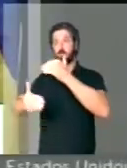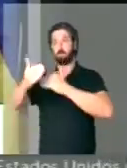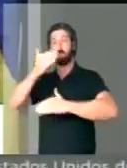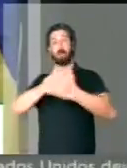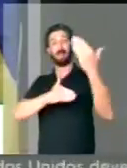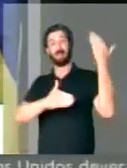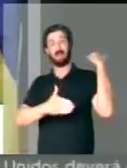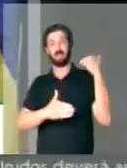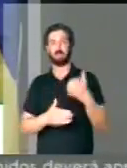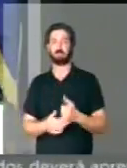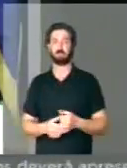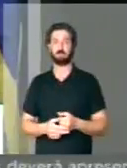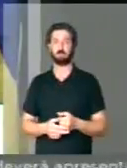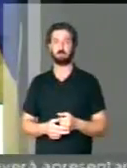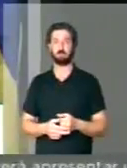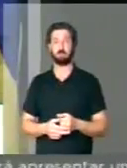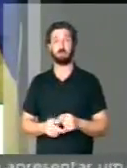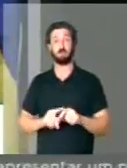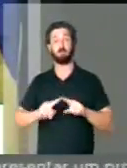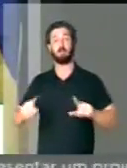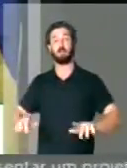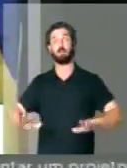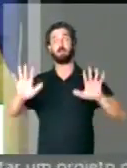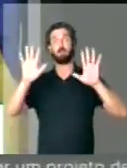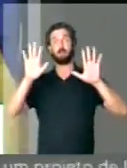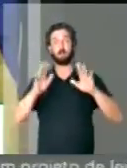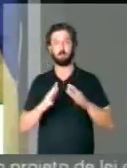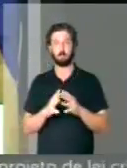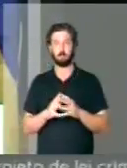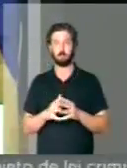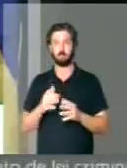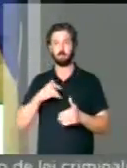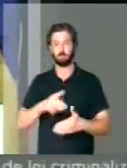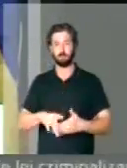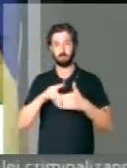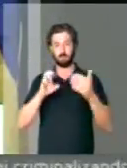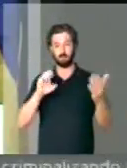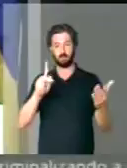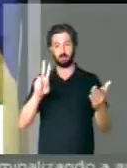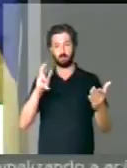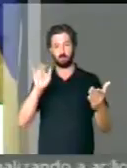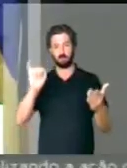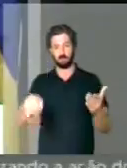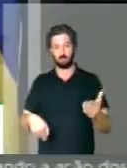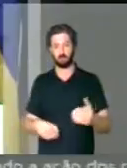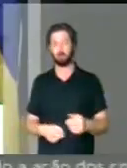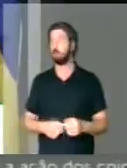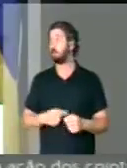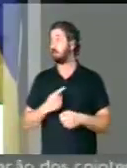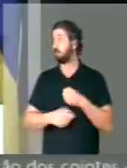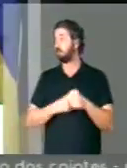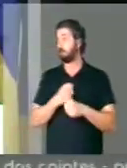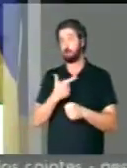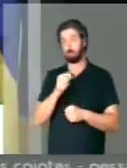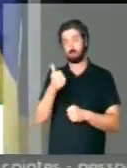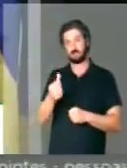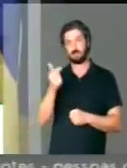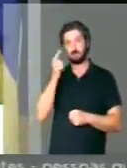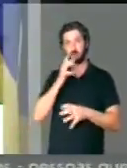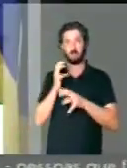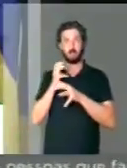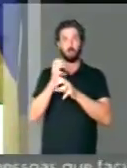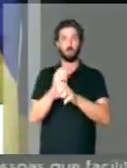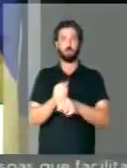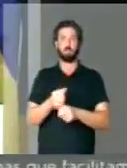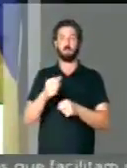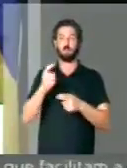marcha ré, mas finalmente, meu líder Efraim Filho, nós tivemos em 2016, estamos tendo a retomada